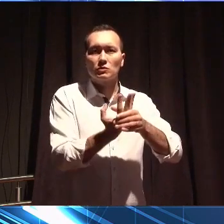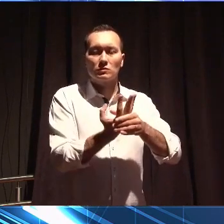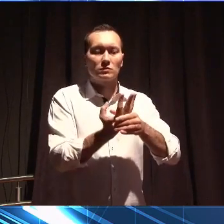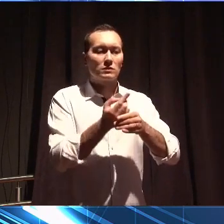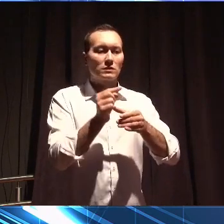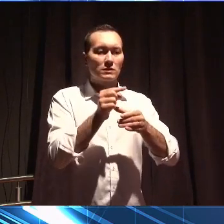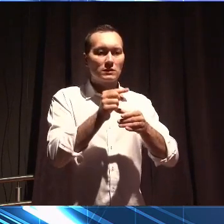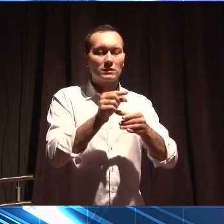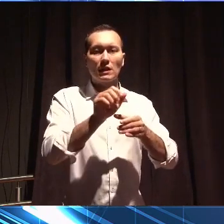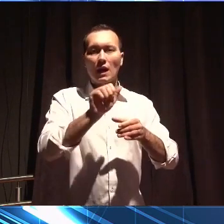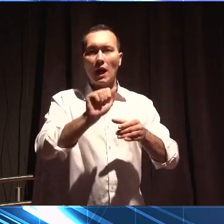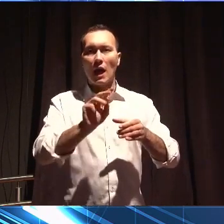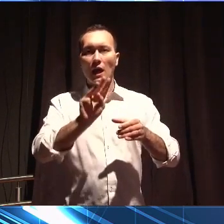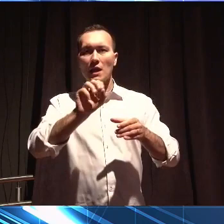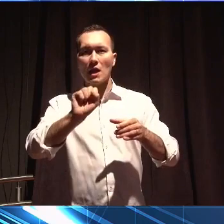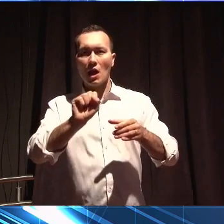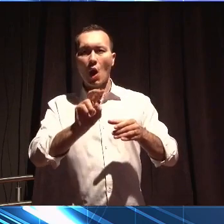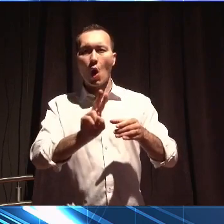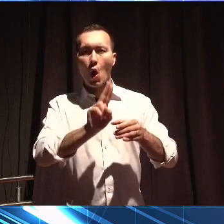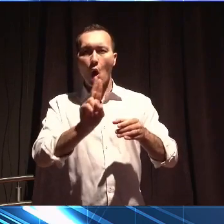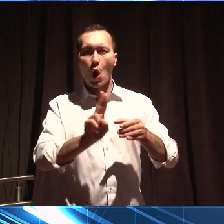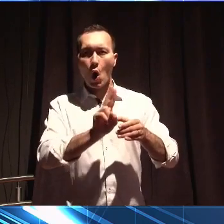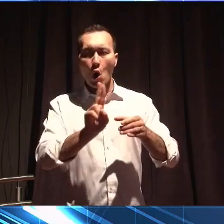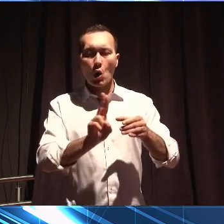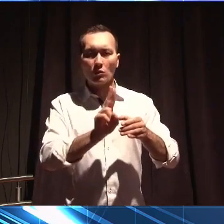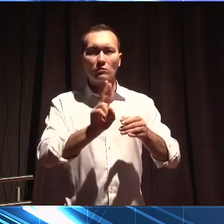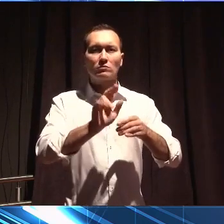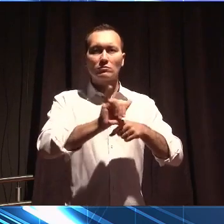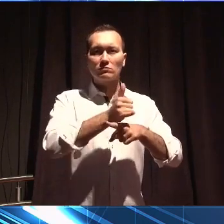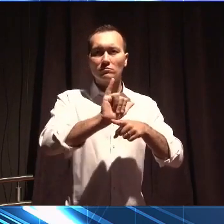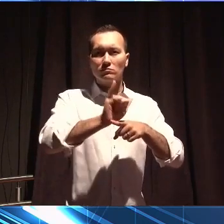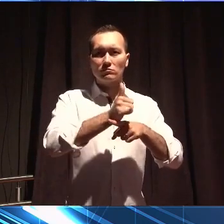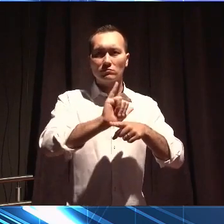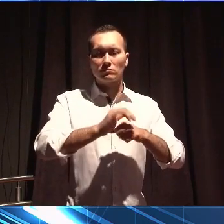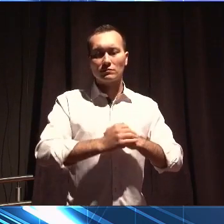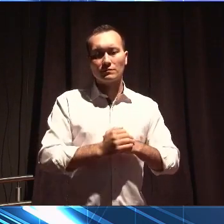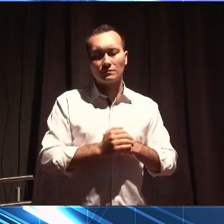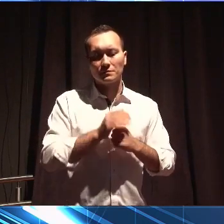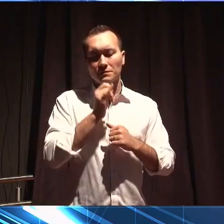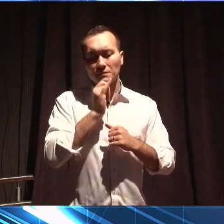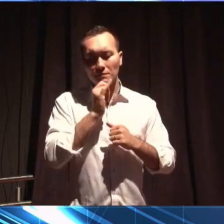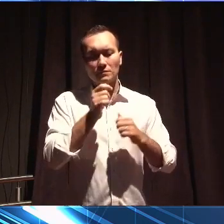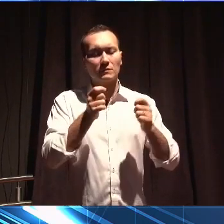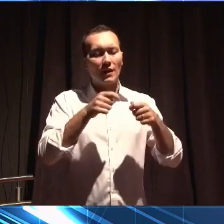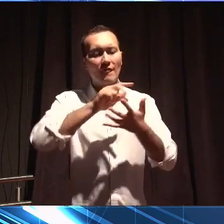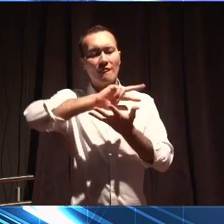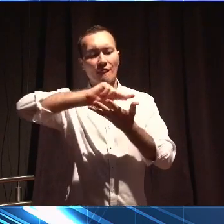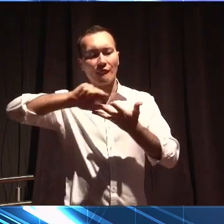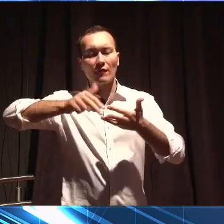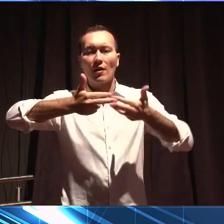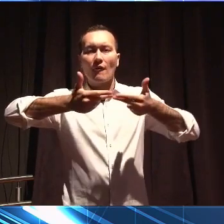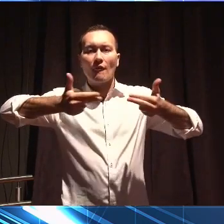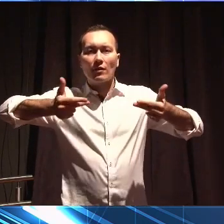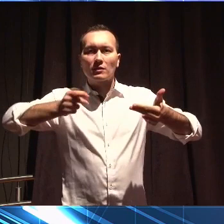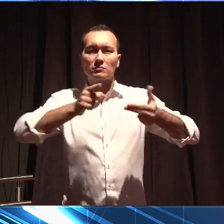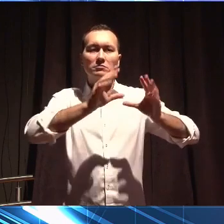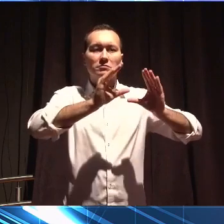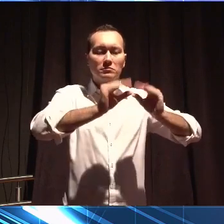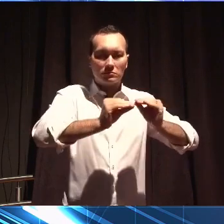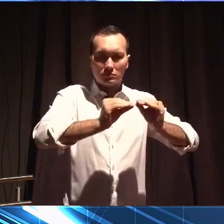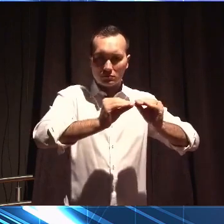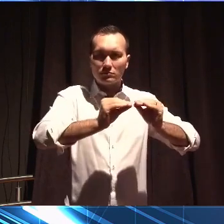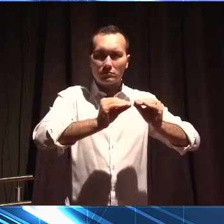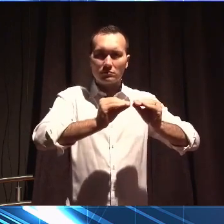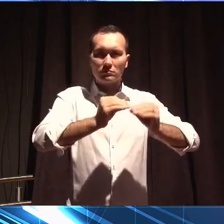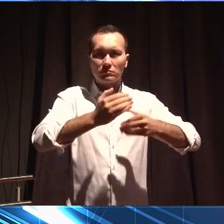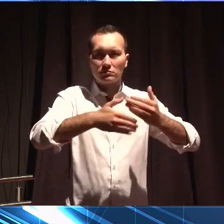no outro dia. Então, muitas das coisas elas podem deixar de existir no final do expediente, e quando a gente chegar, a gente roda a pipeline, e elas voltam a existir e